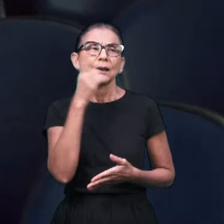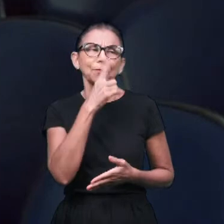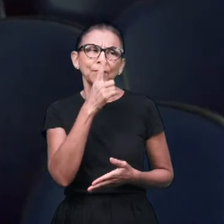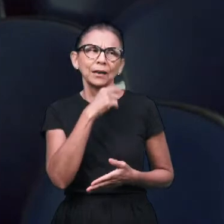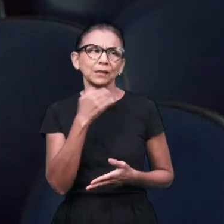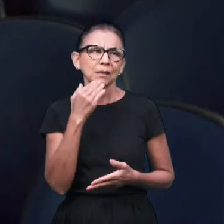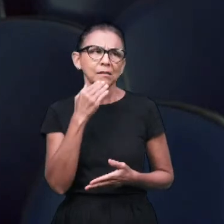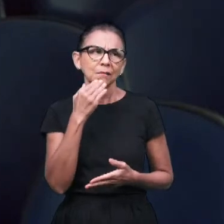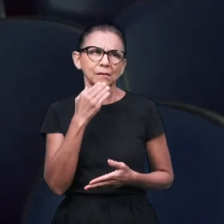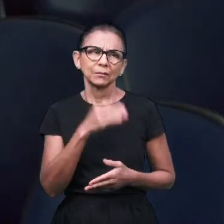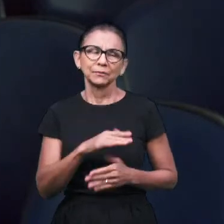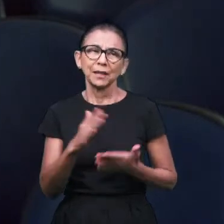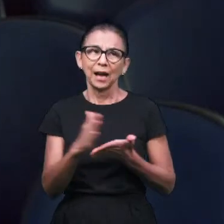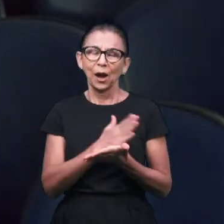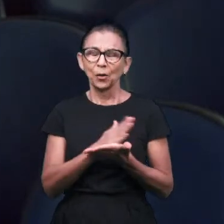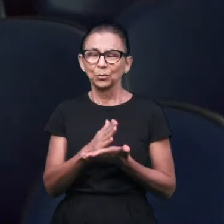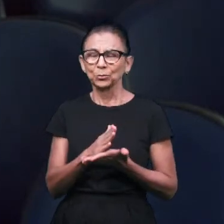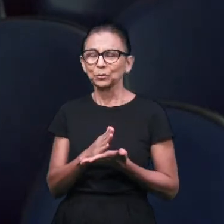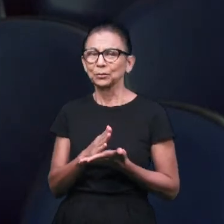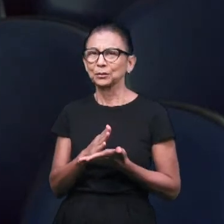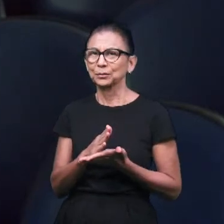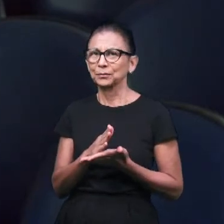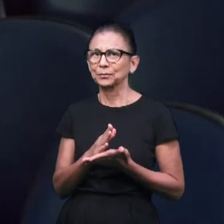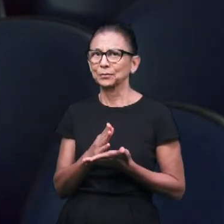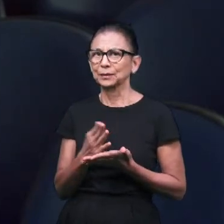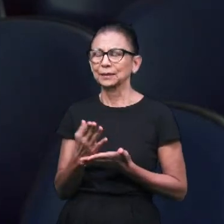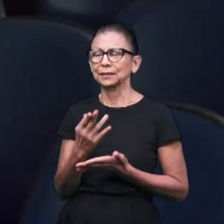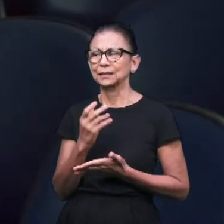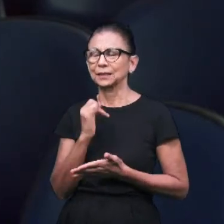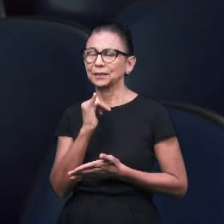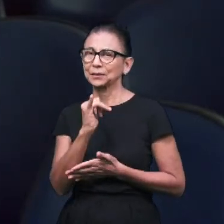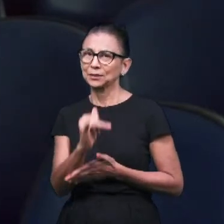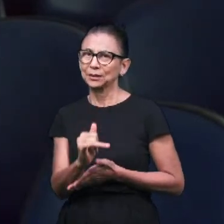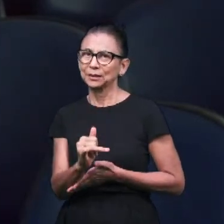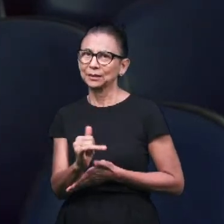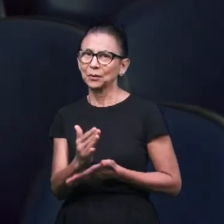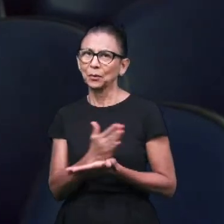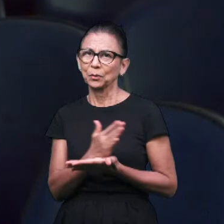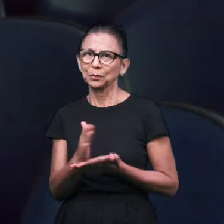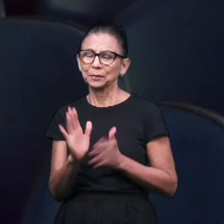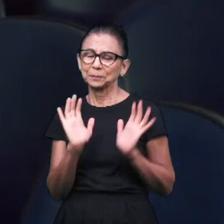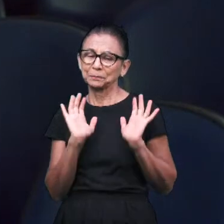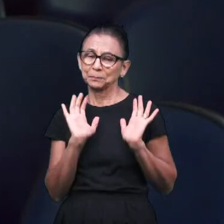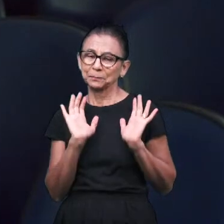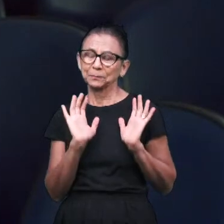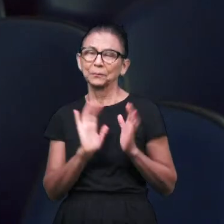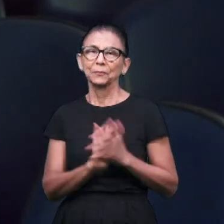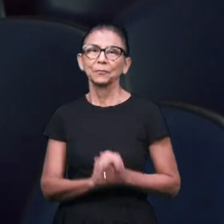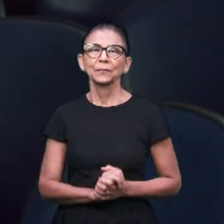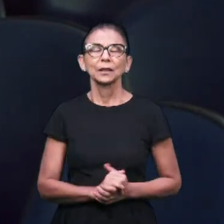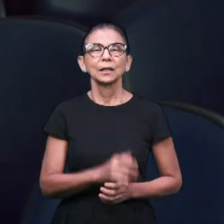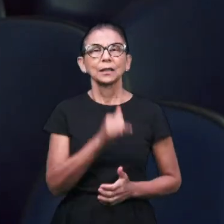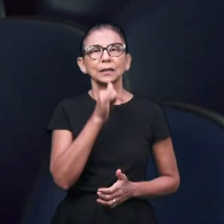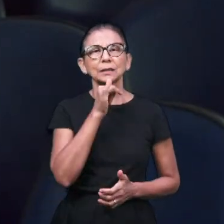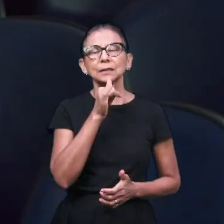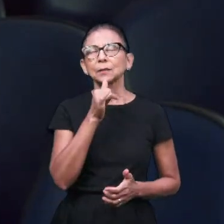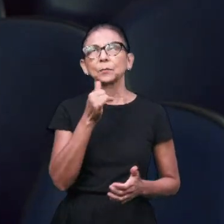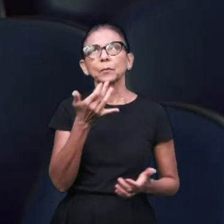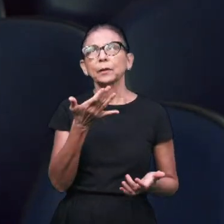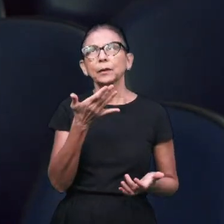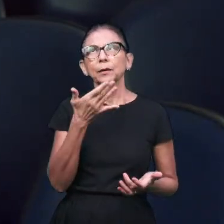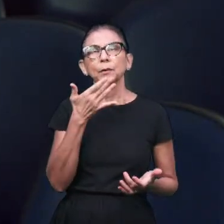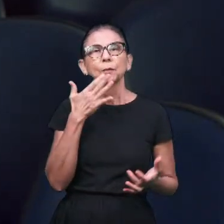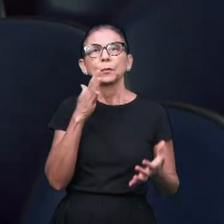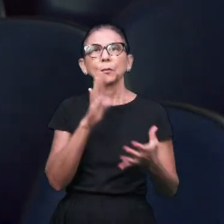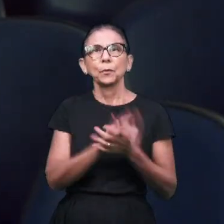falo, tem alguns defeitos que são defeitos que não tem conserto, não. Às vezes, o marido, ele é, por exemplo, ele